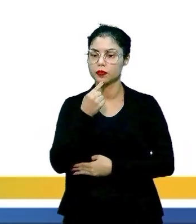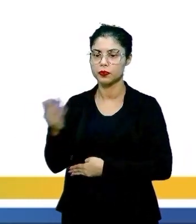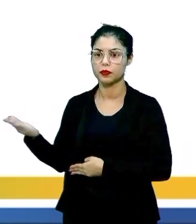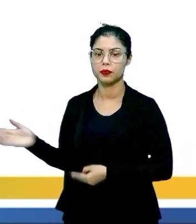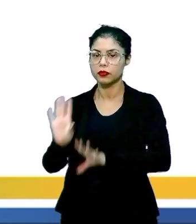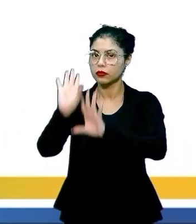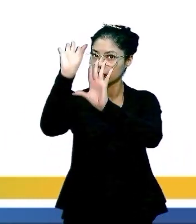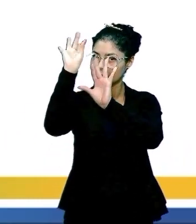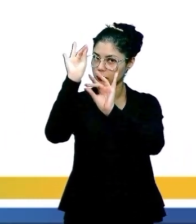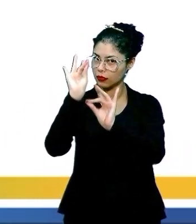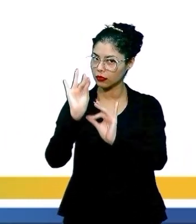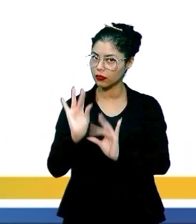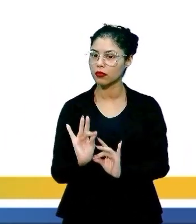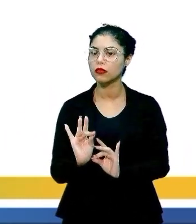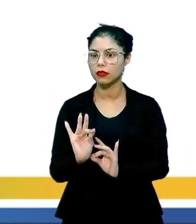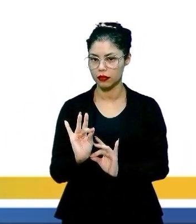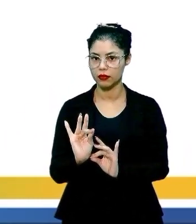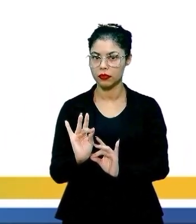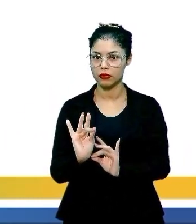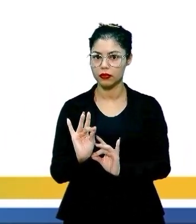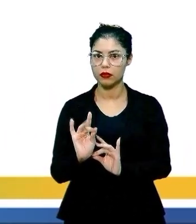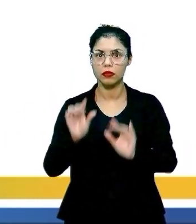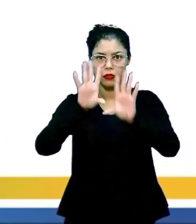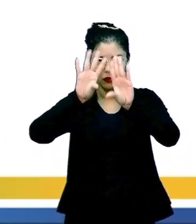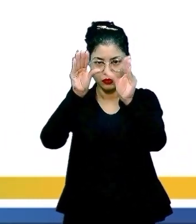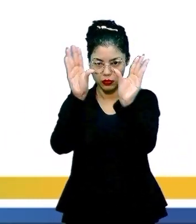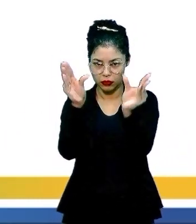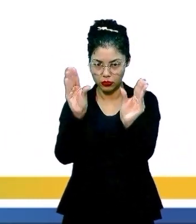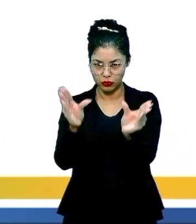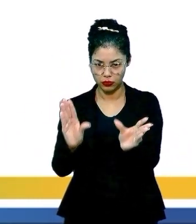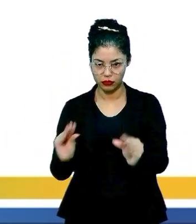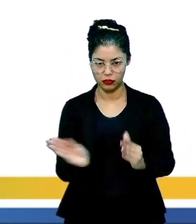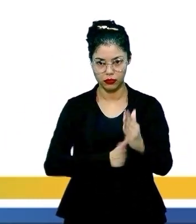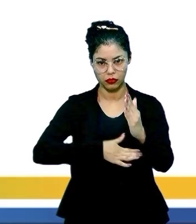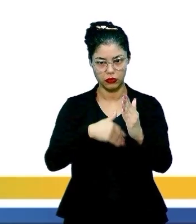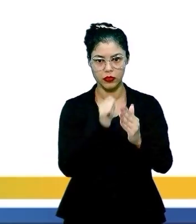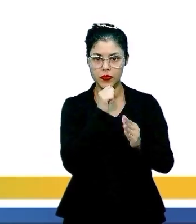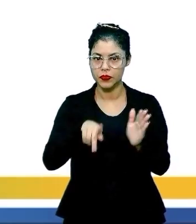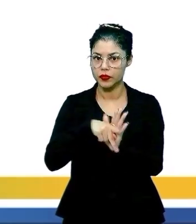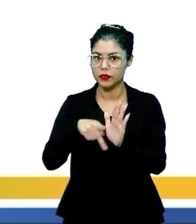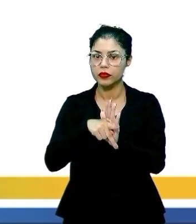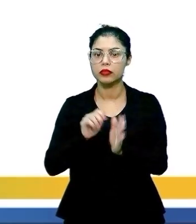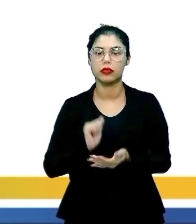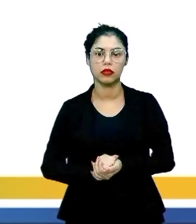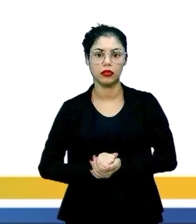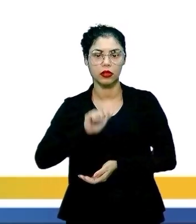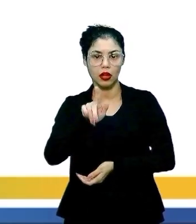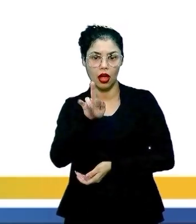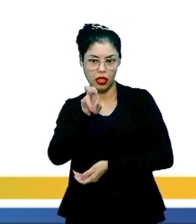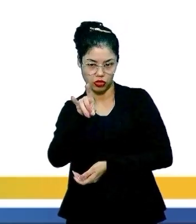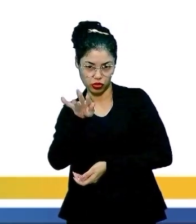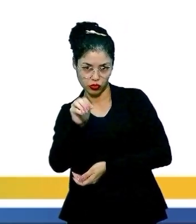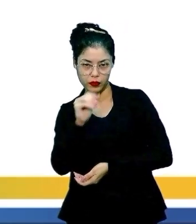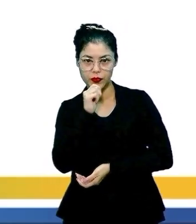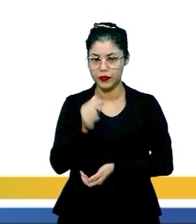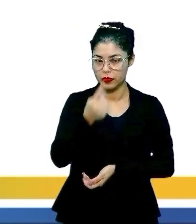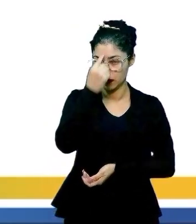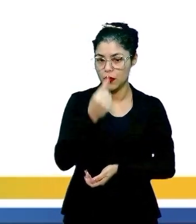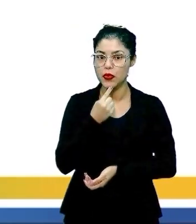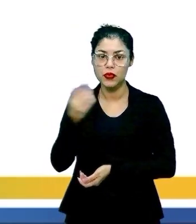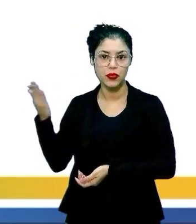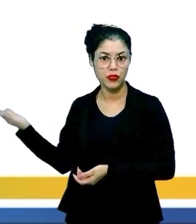um detalhe de uma escultura de Antônio Francisco Lisboa, carinhosamente chamado de Aleijadinho. Essa